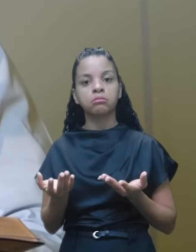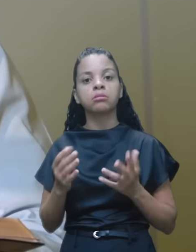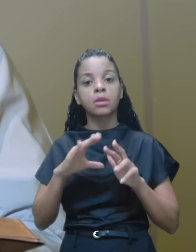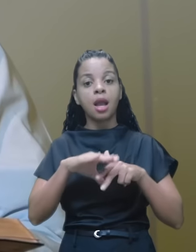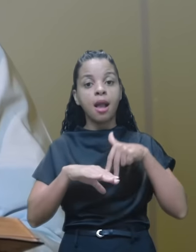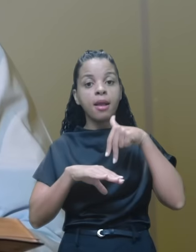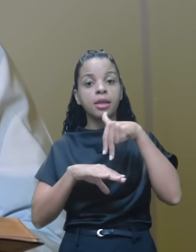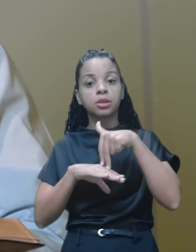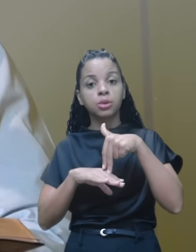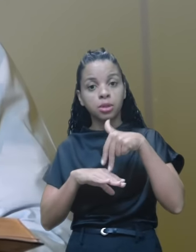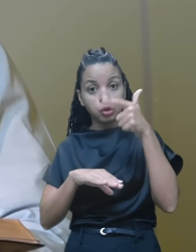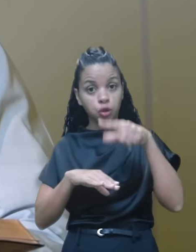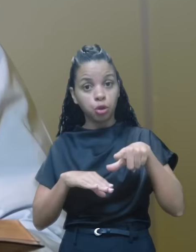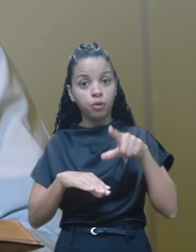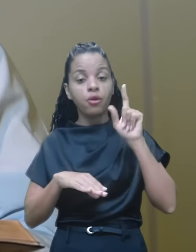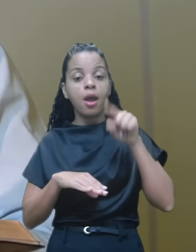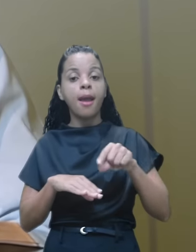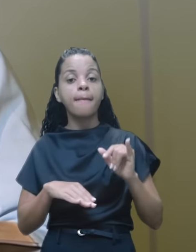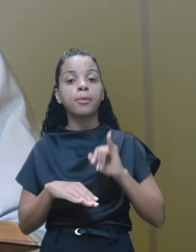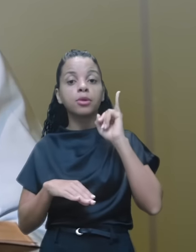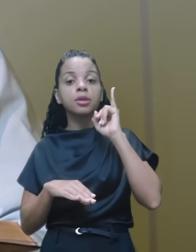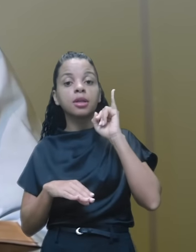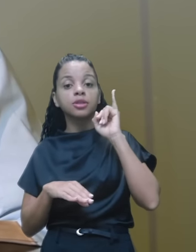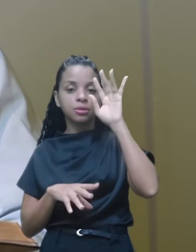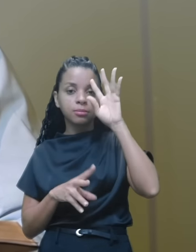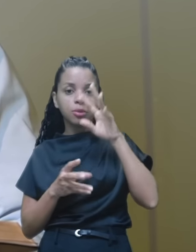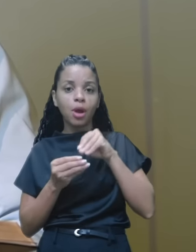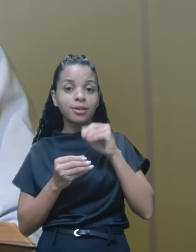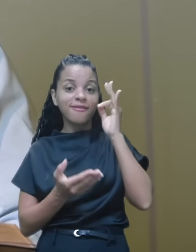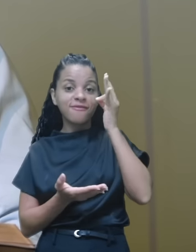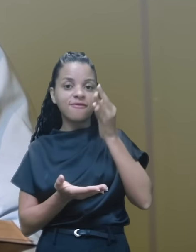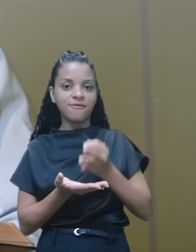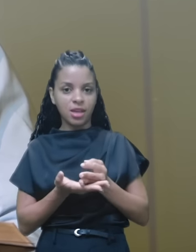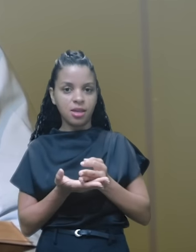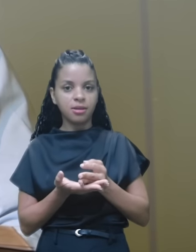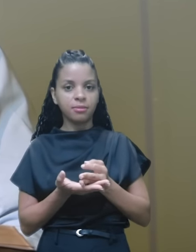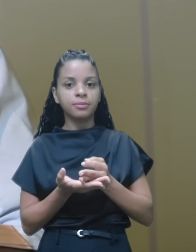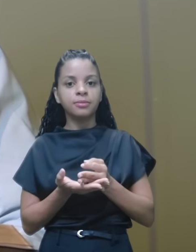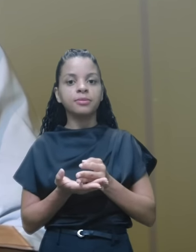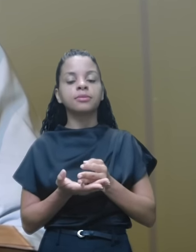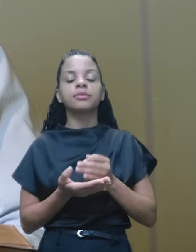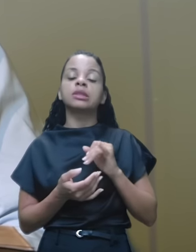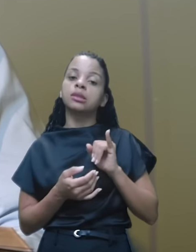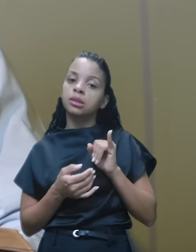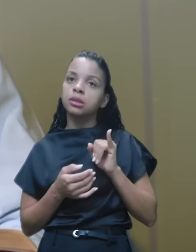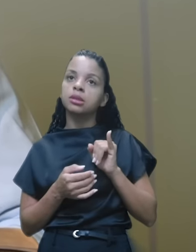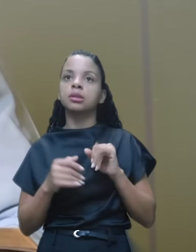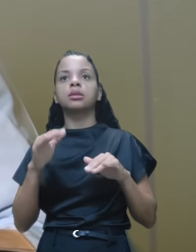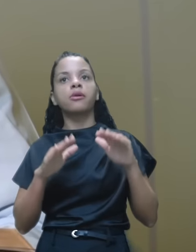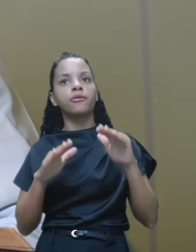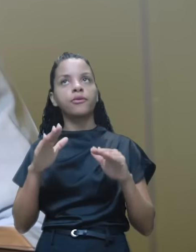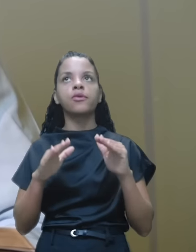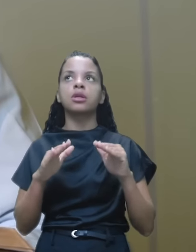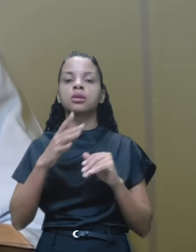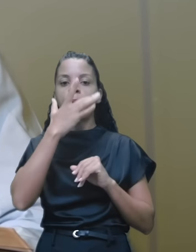repito, a ressurreição é um fundamento da fé cristã. Se eventualmente alguém,